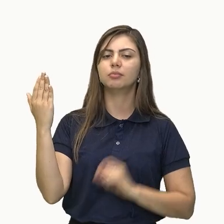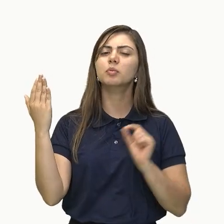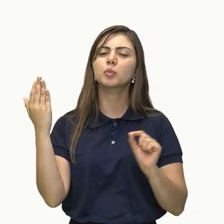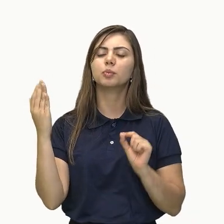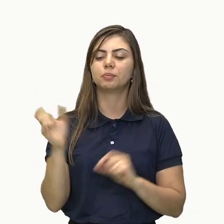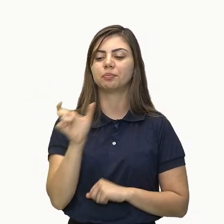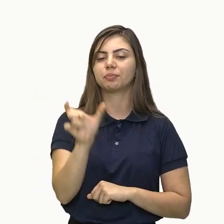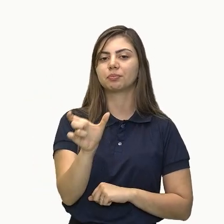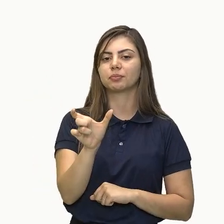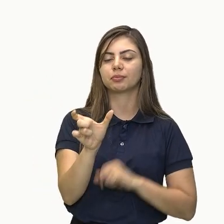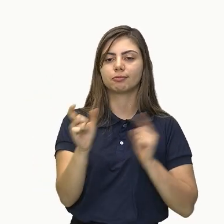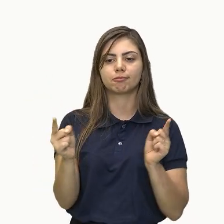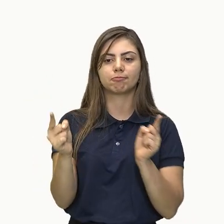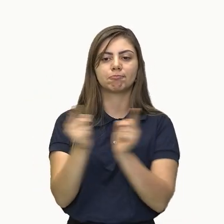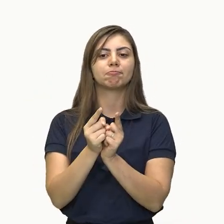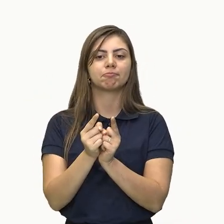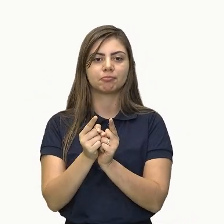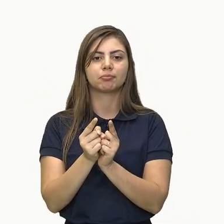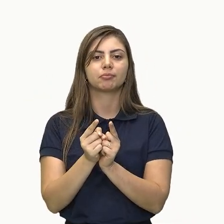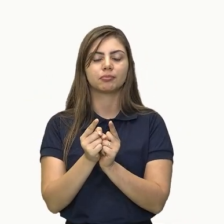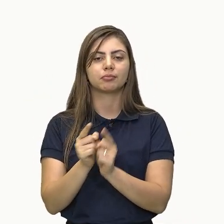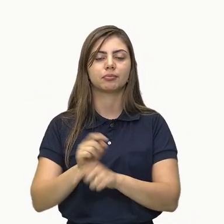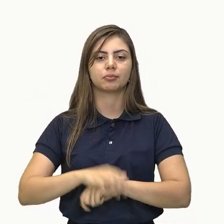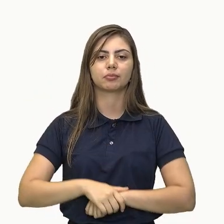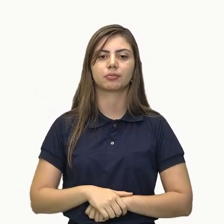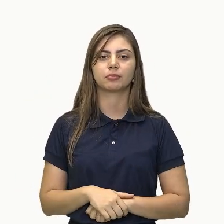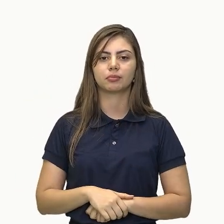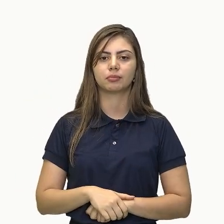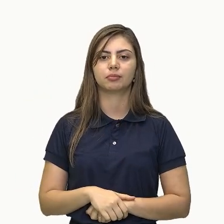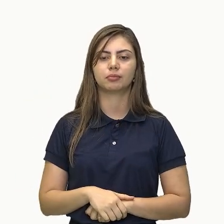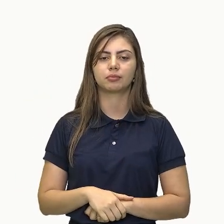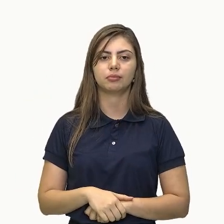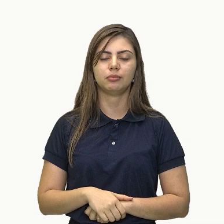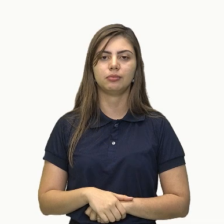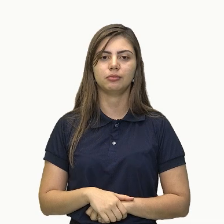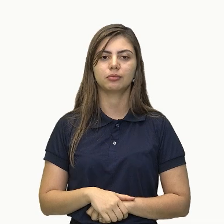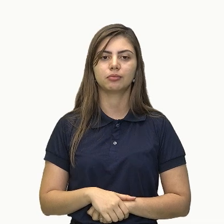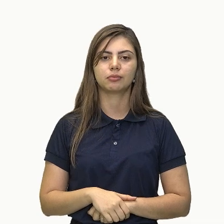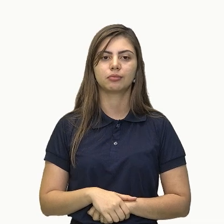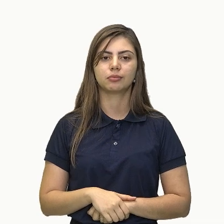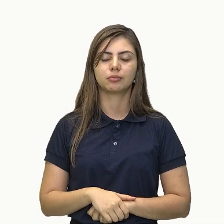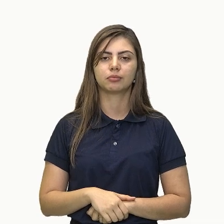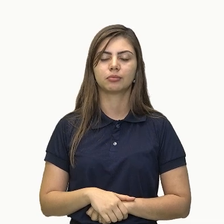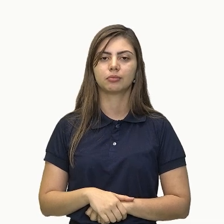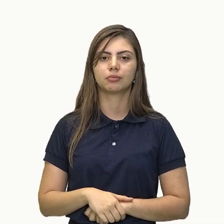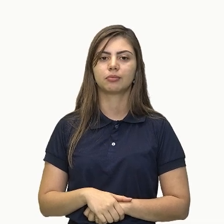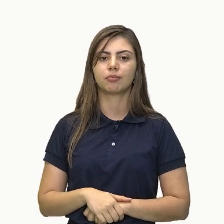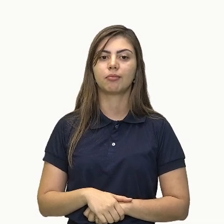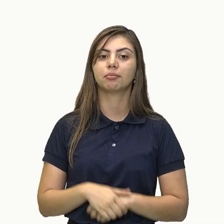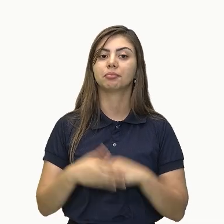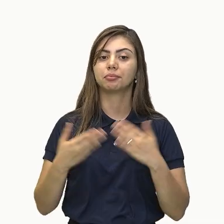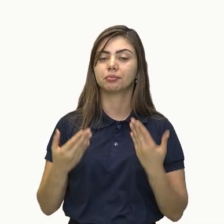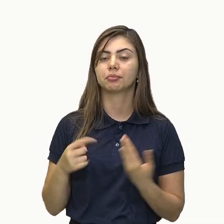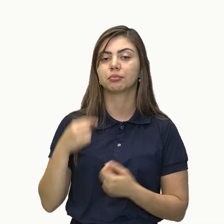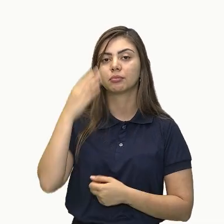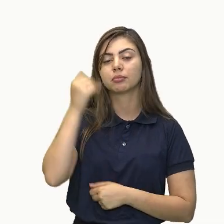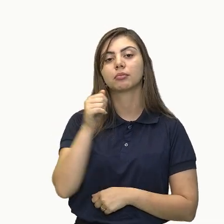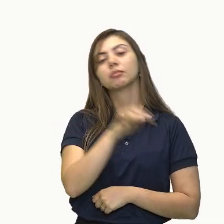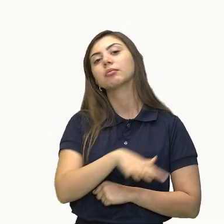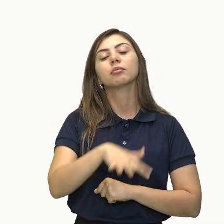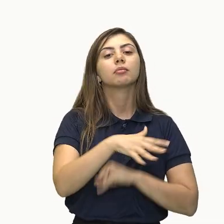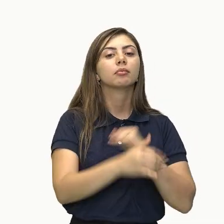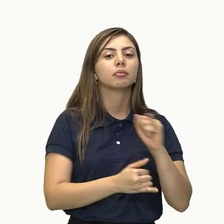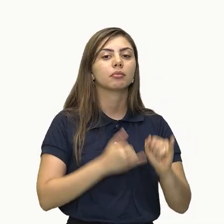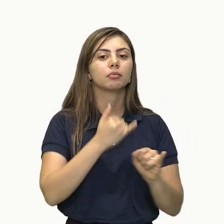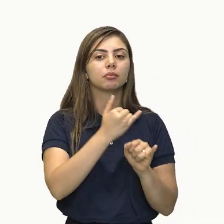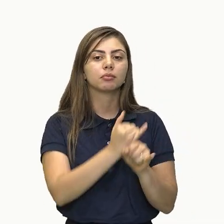contractions, as contrações, né? Ou abreviações. No internetês, elas se tornam